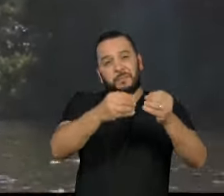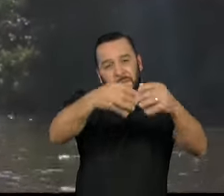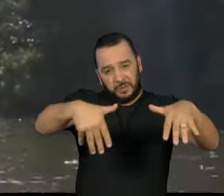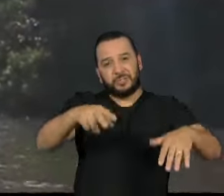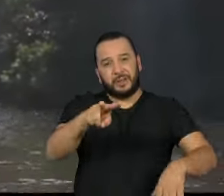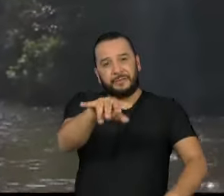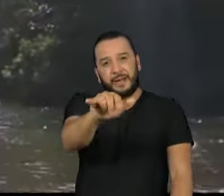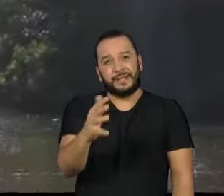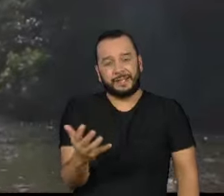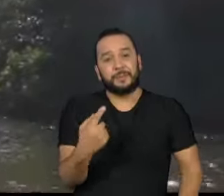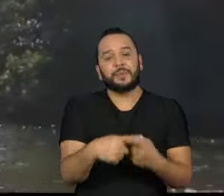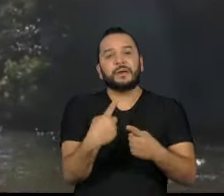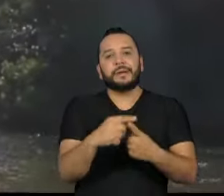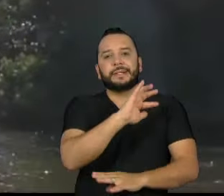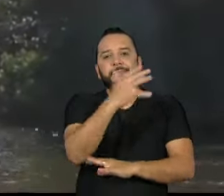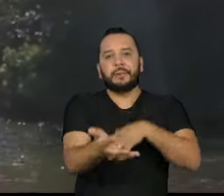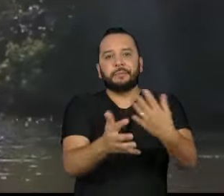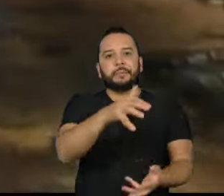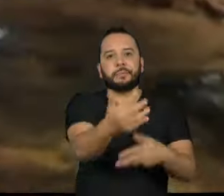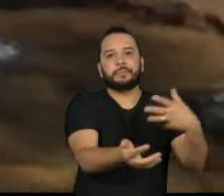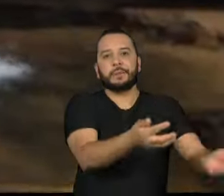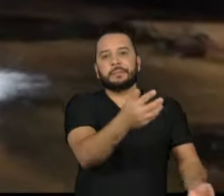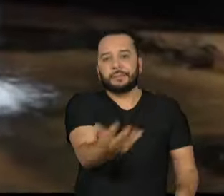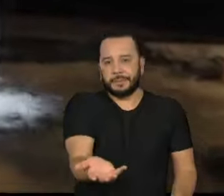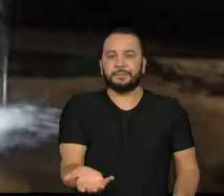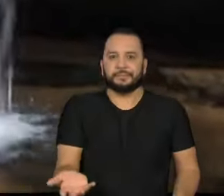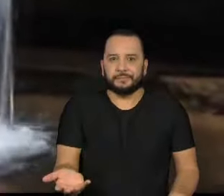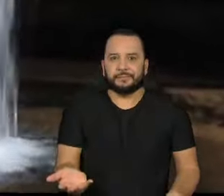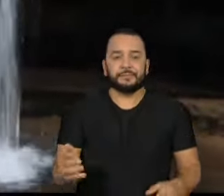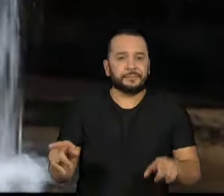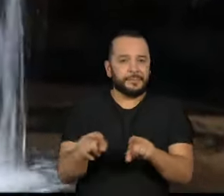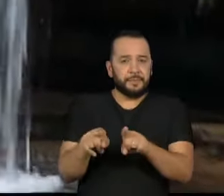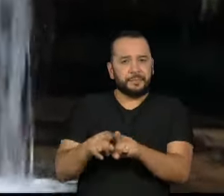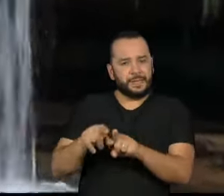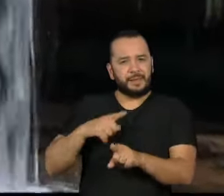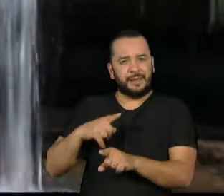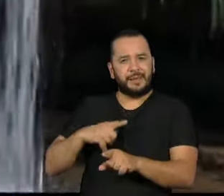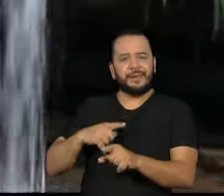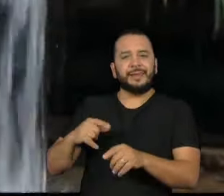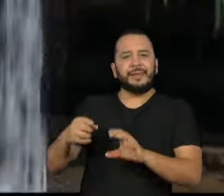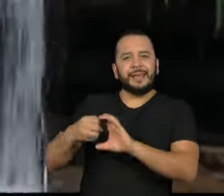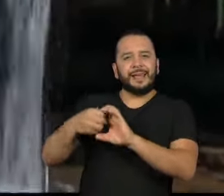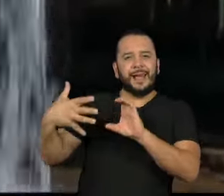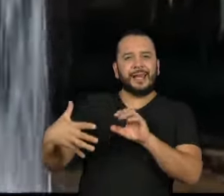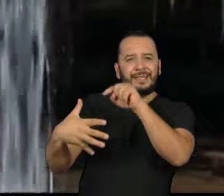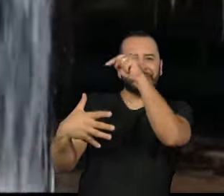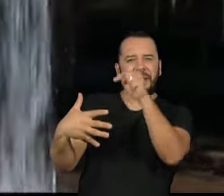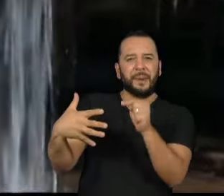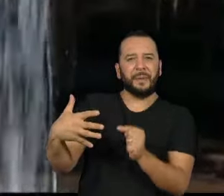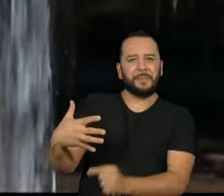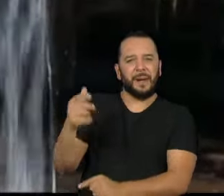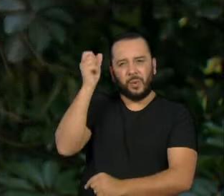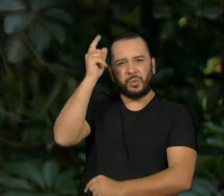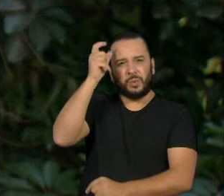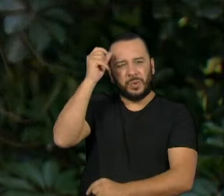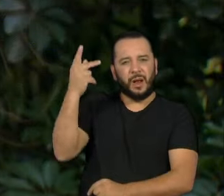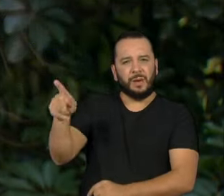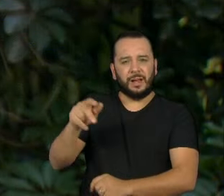imensa e extingue muitas características culturais. Os animais também